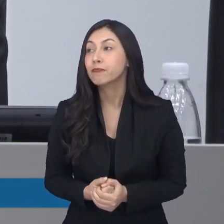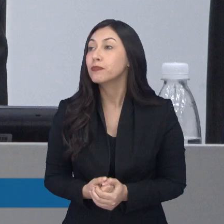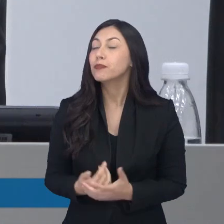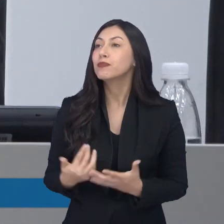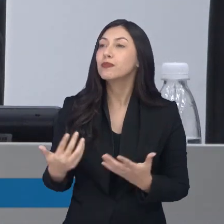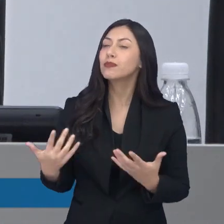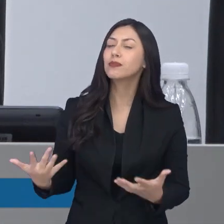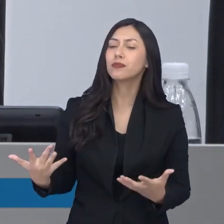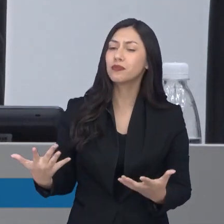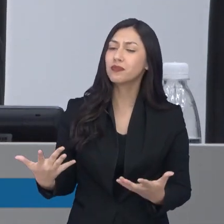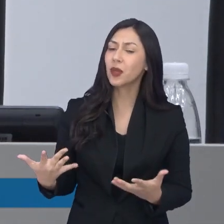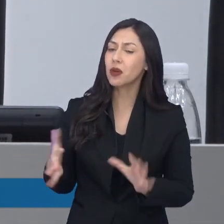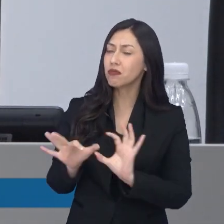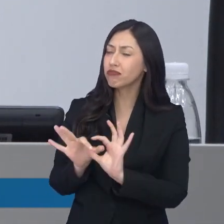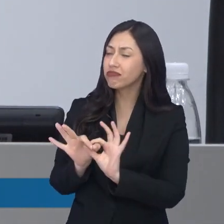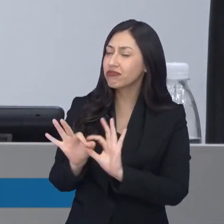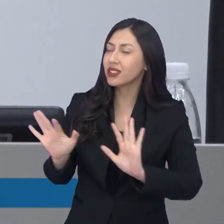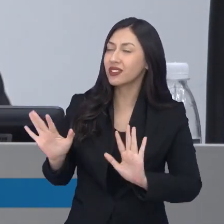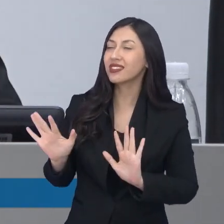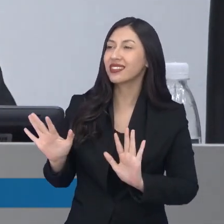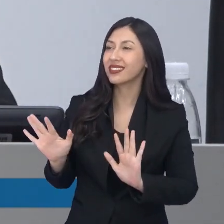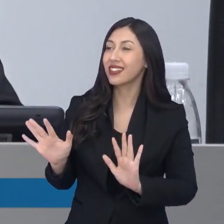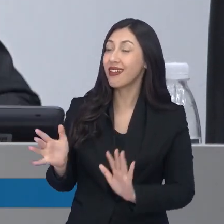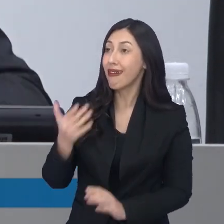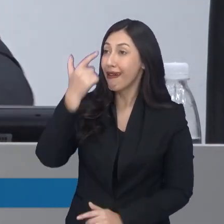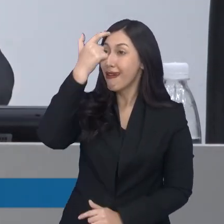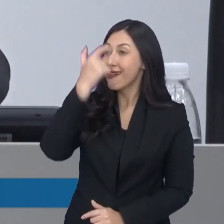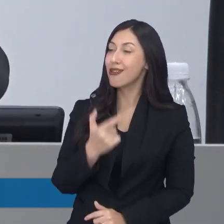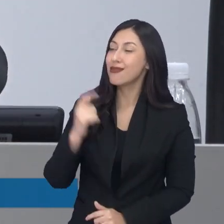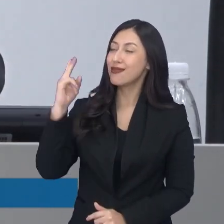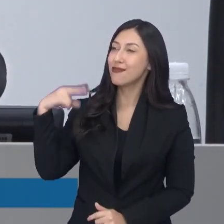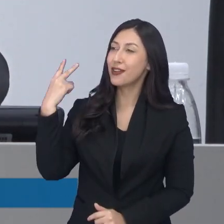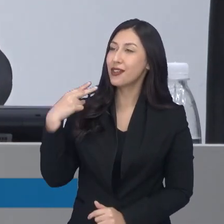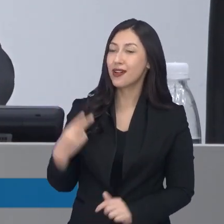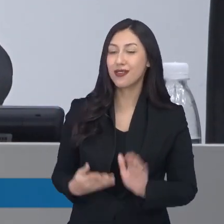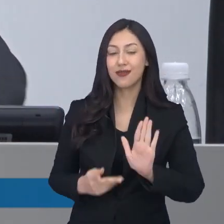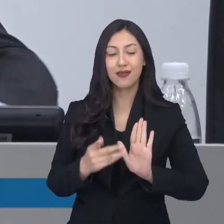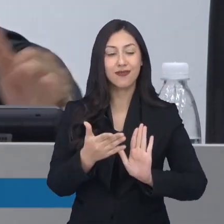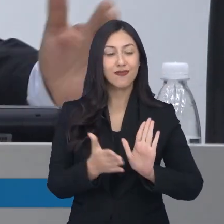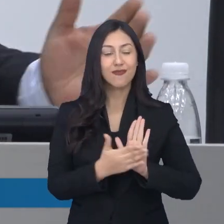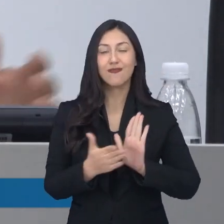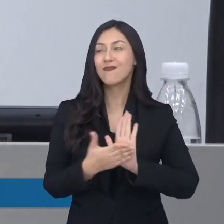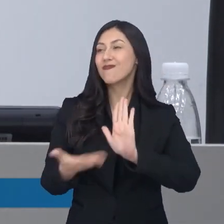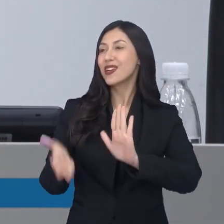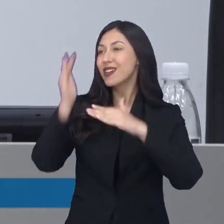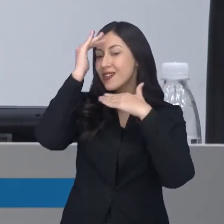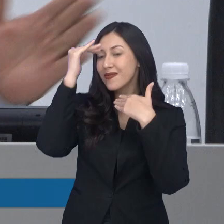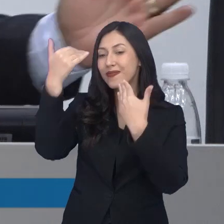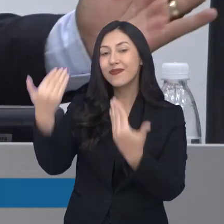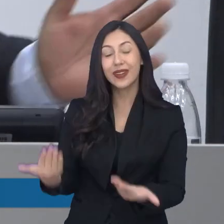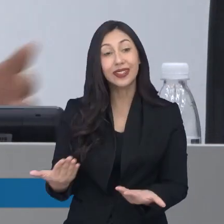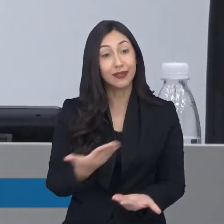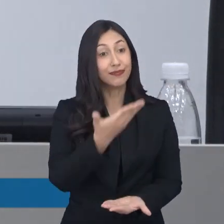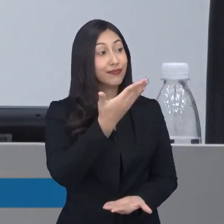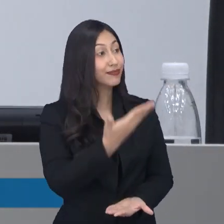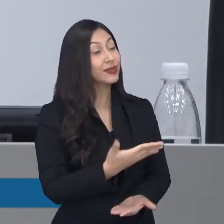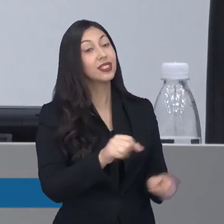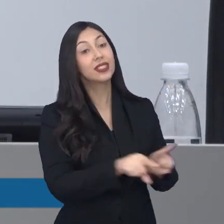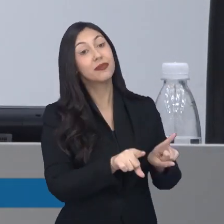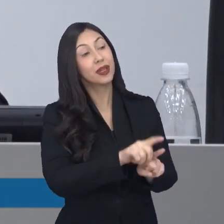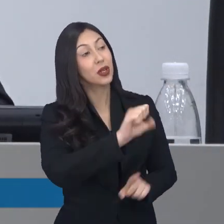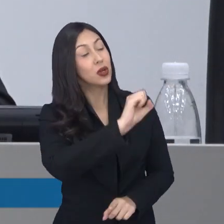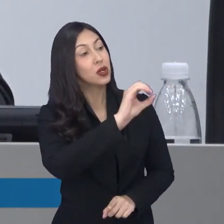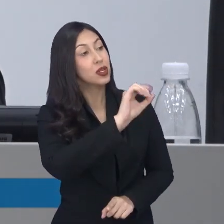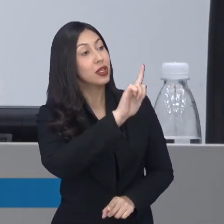por permitir que fosse eu o vereador a propor essa homenagem a essa grande instituição. Doutor Solano, também muito